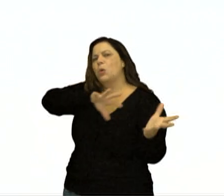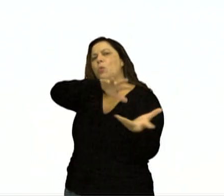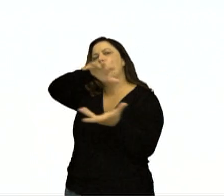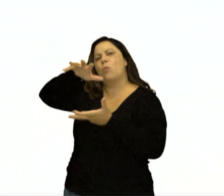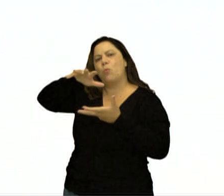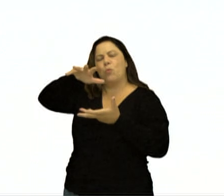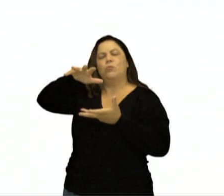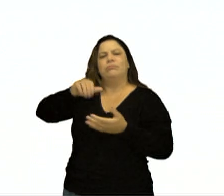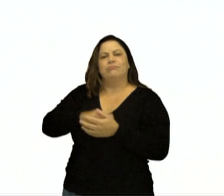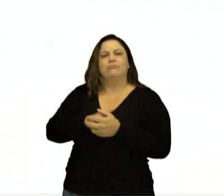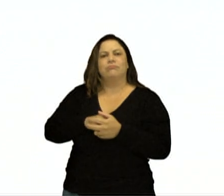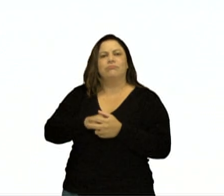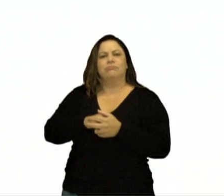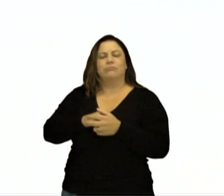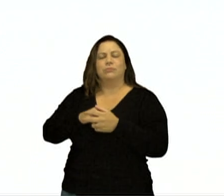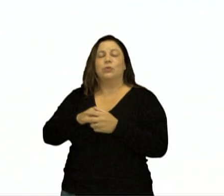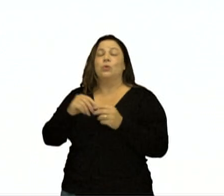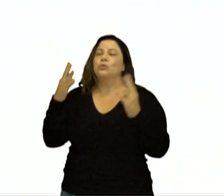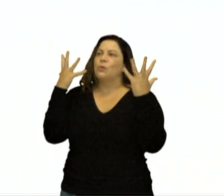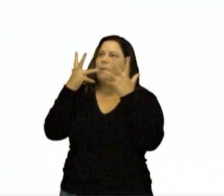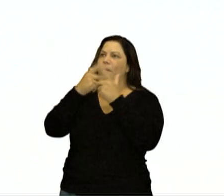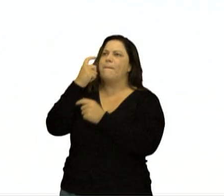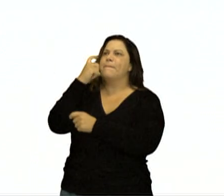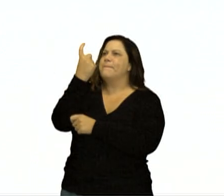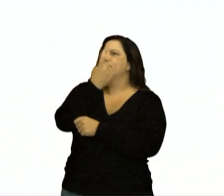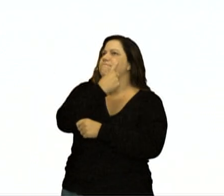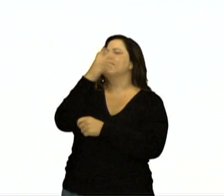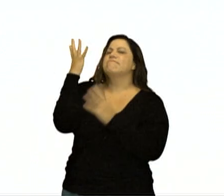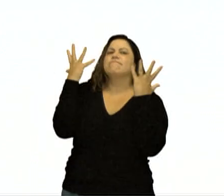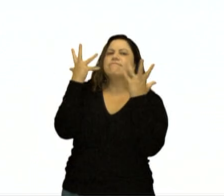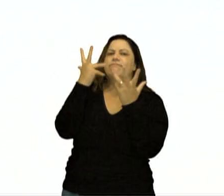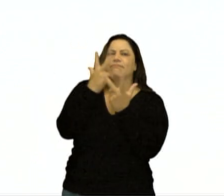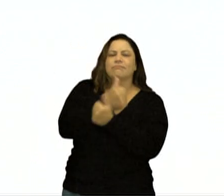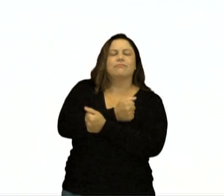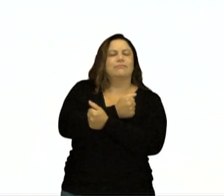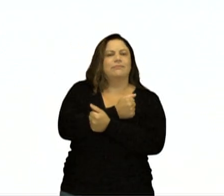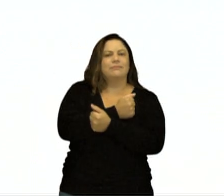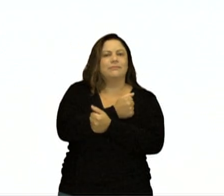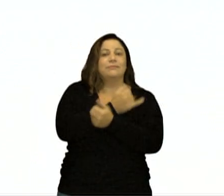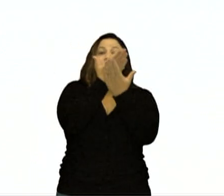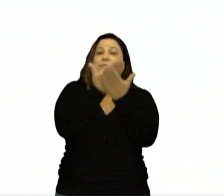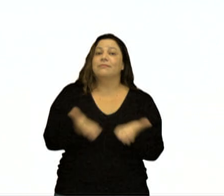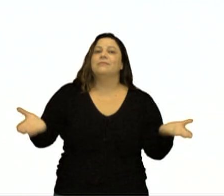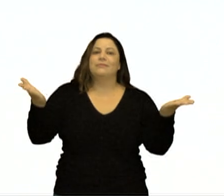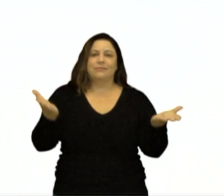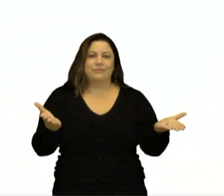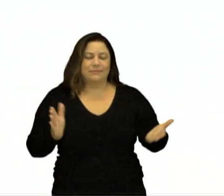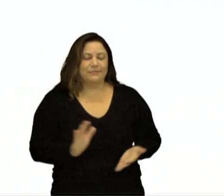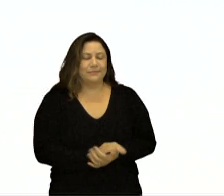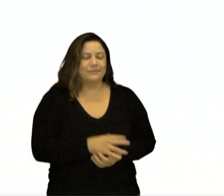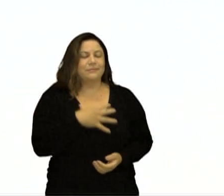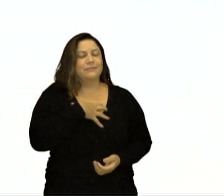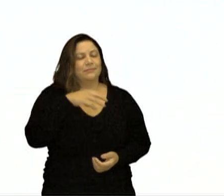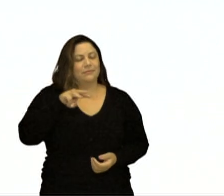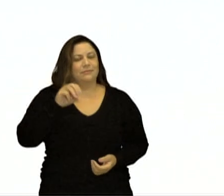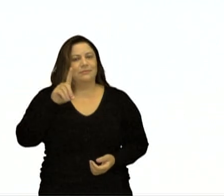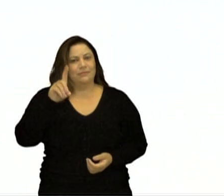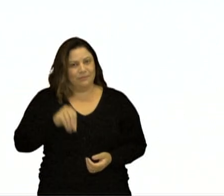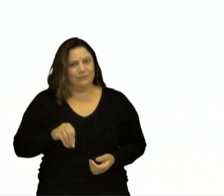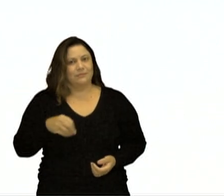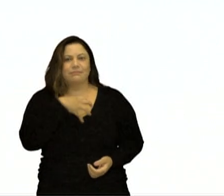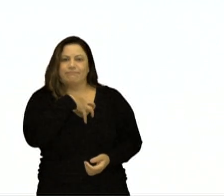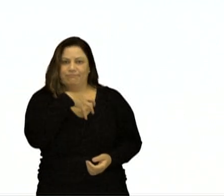texto, se você estava esperto na aula, e é isso que é importante, ficar sempre ligado, anotar as dúvidas, anotar o que